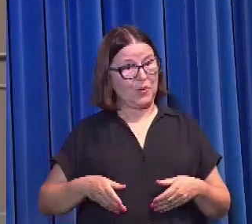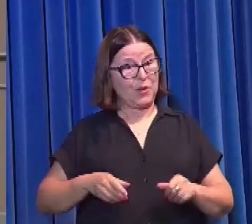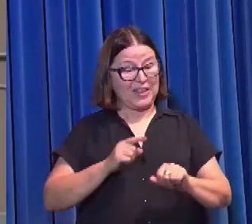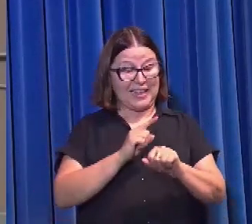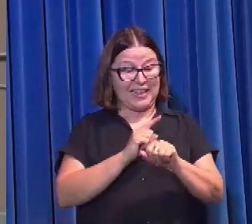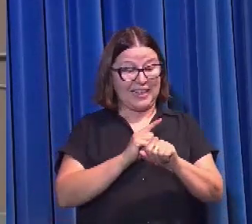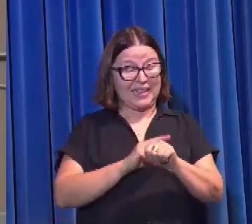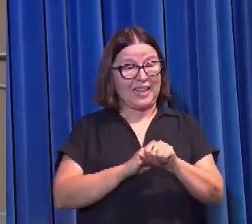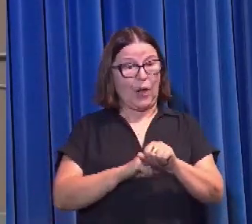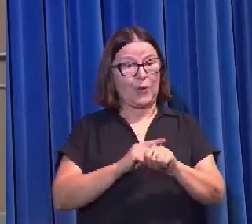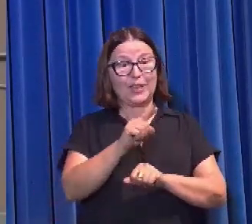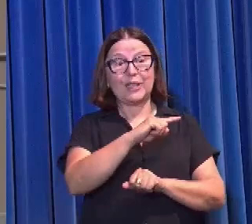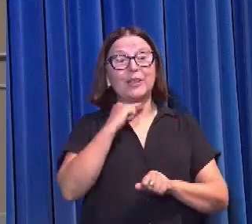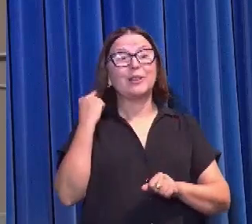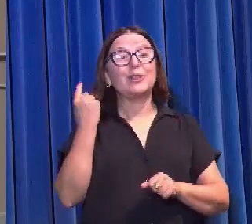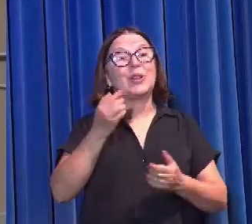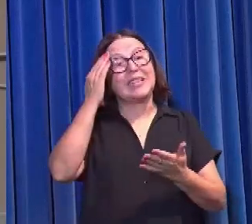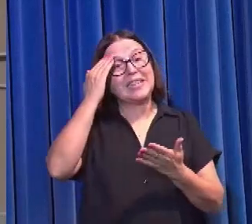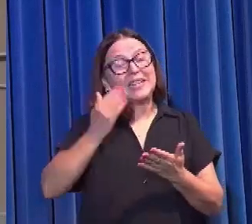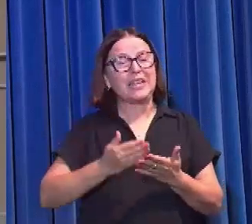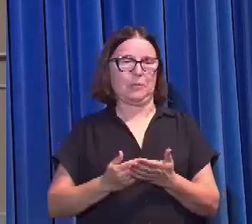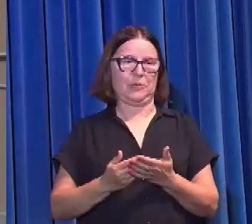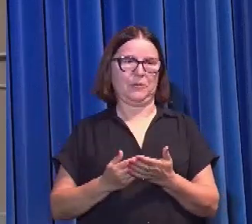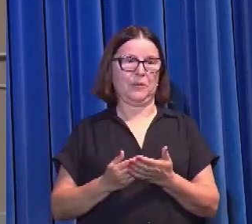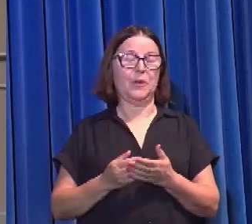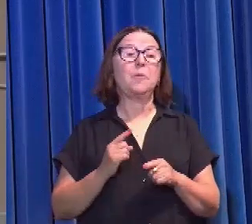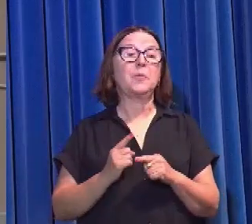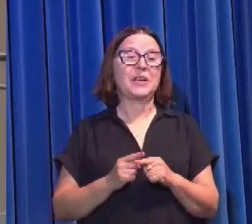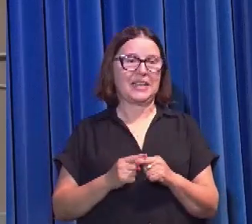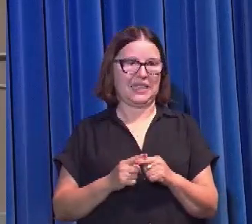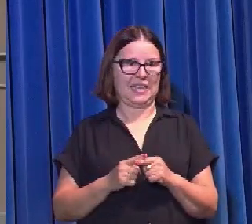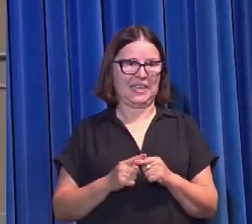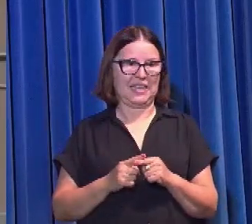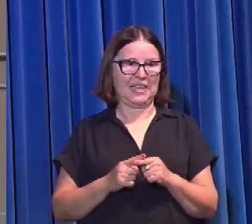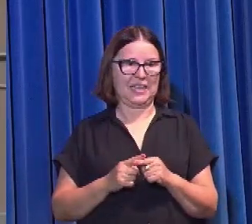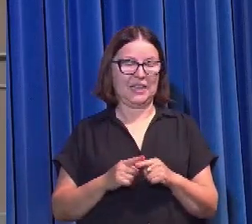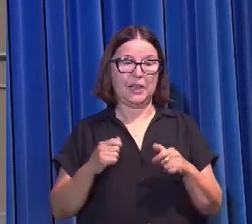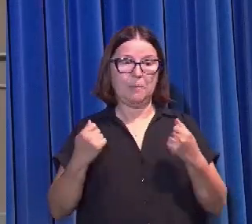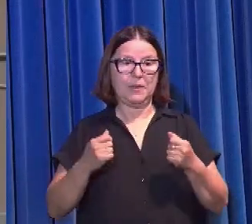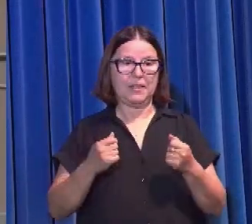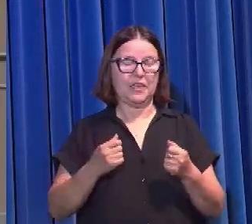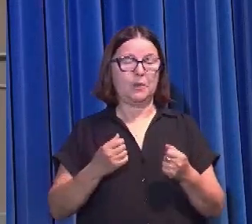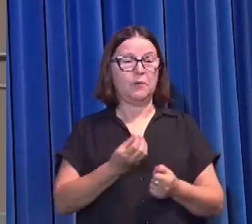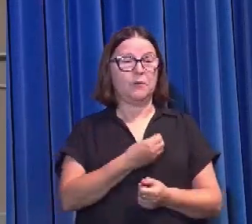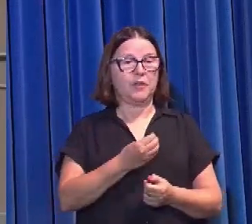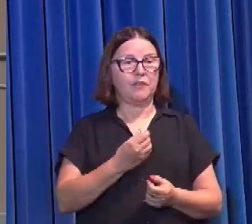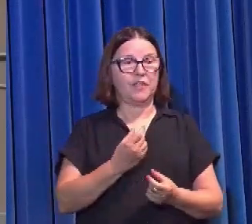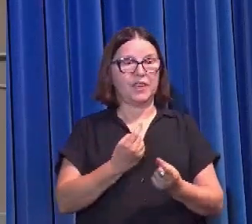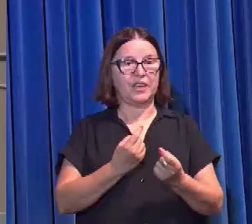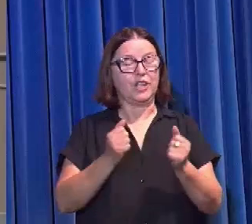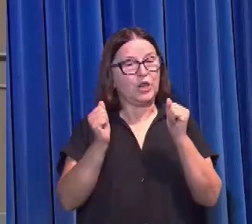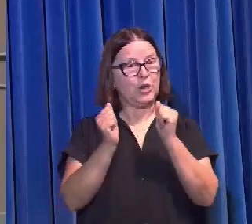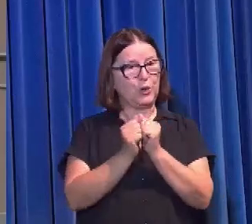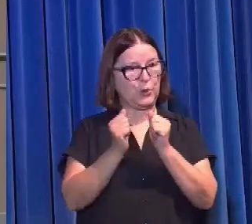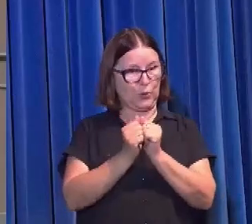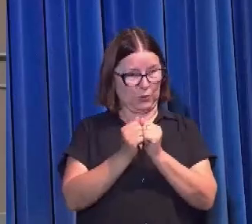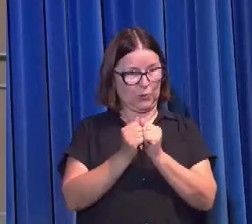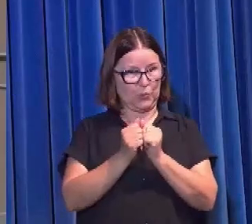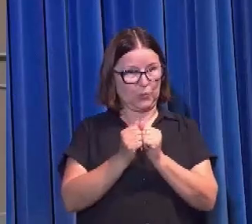Para quê? Para que, irmãos, no convívio com os irmãos, nós exercitemos a